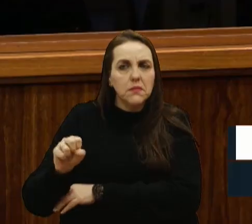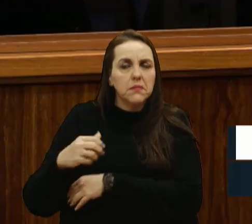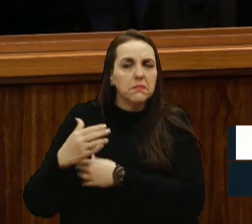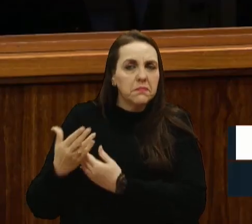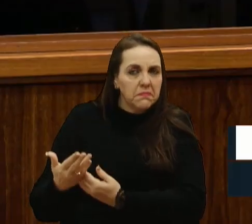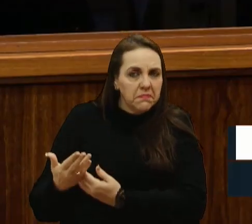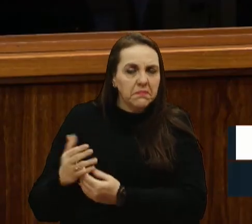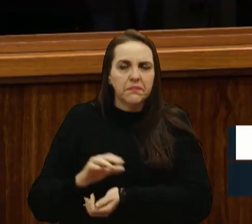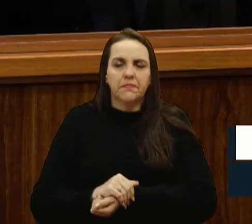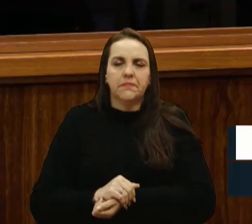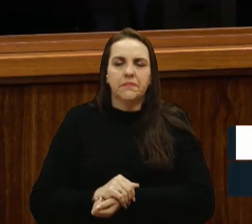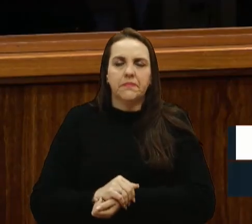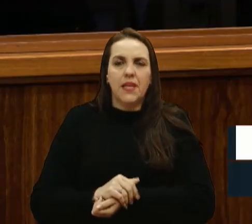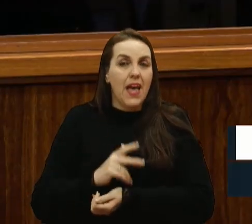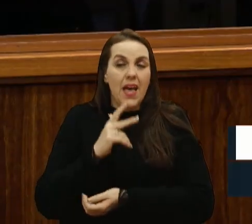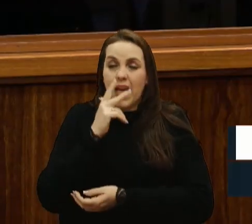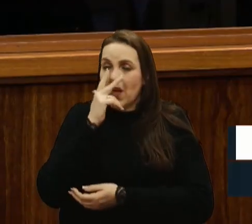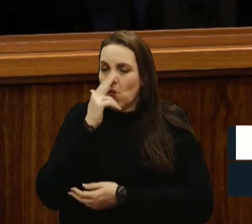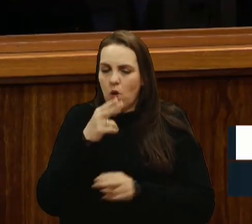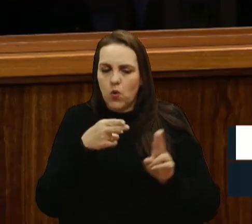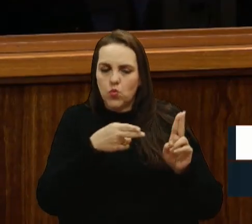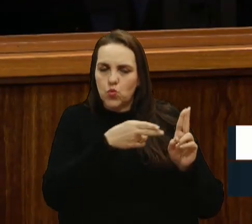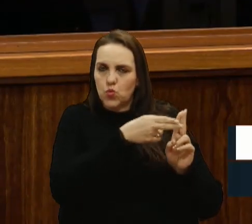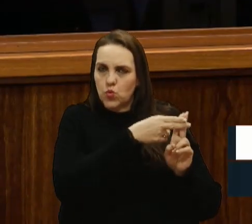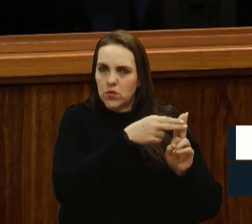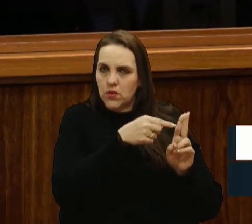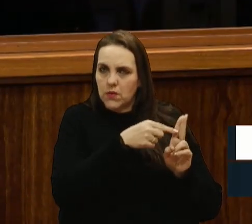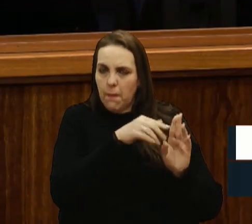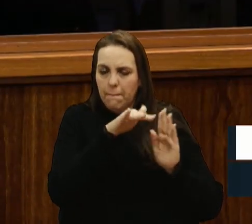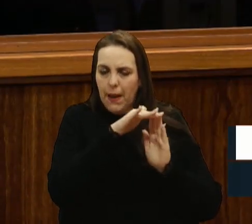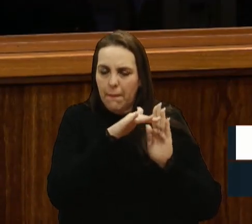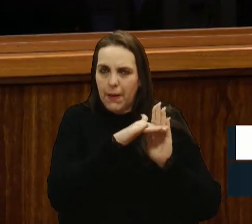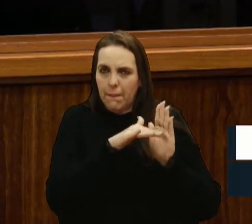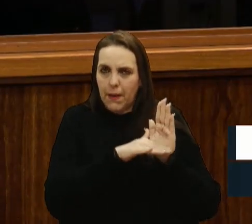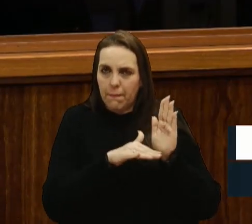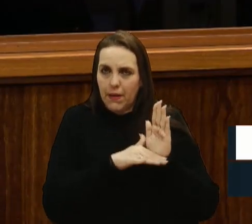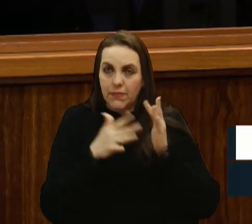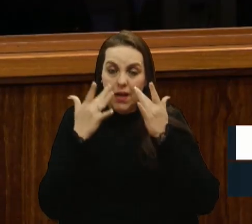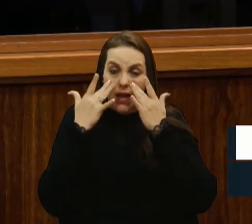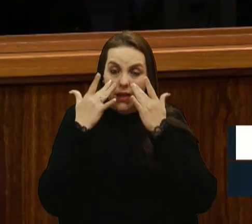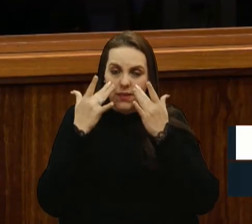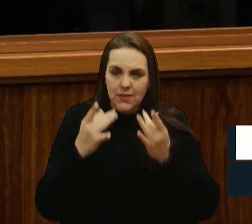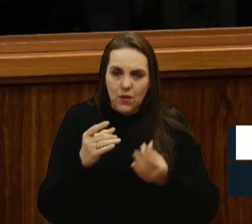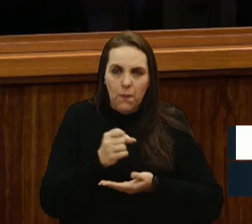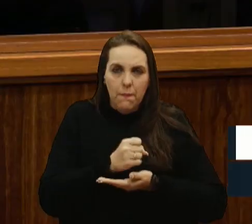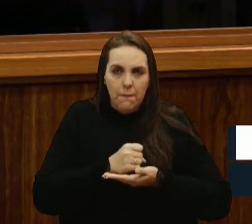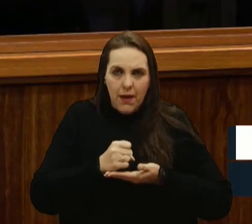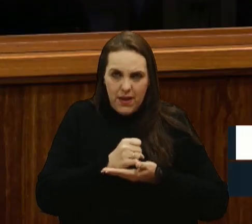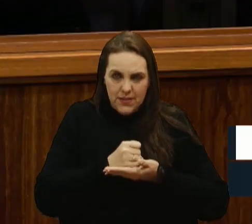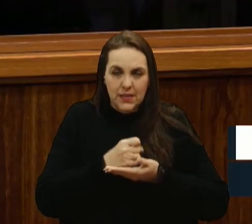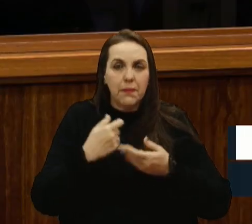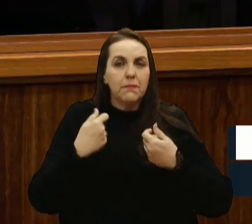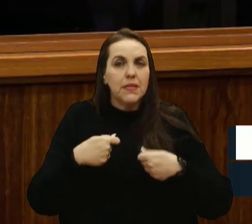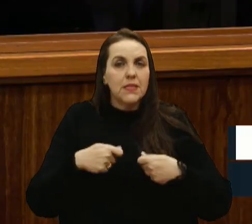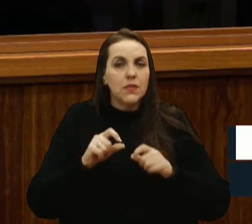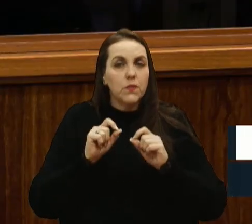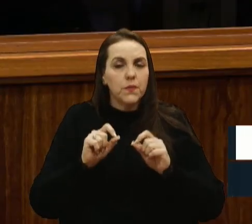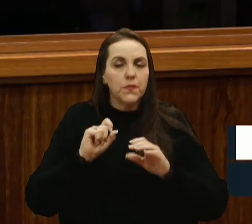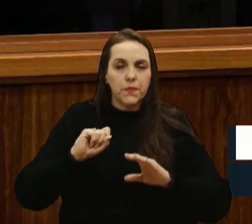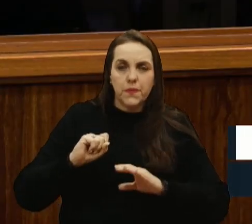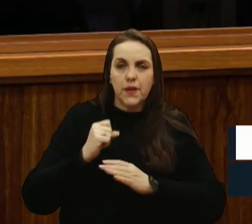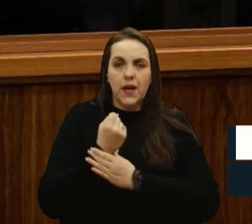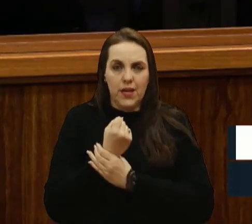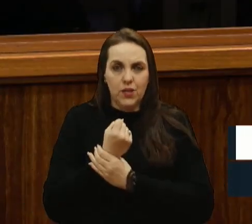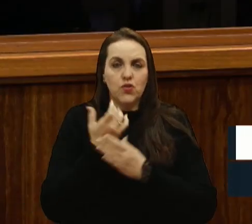de tudo é a mesma do SUS. Como nós falamos da atenção básica, nós precisamos, sim, garantir